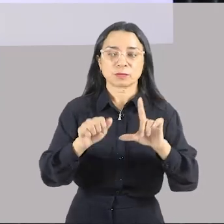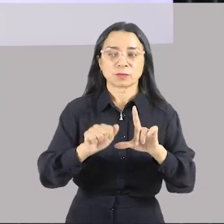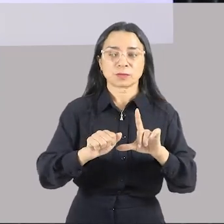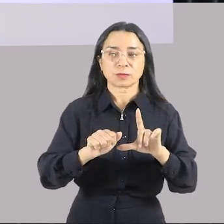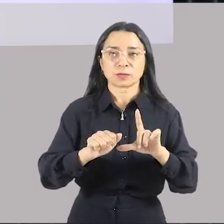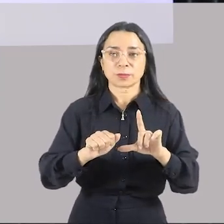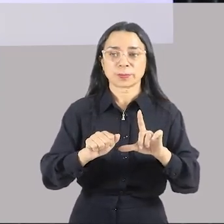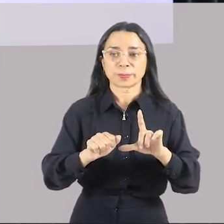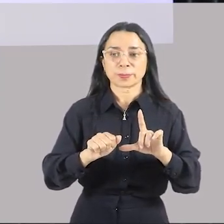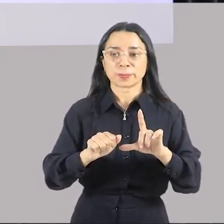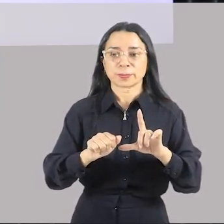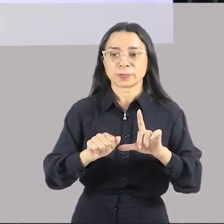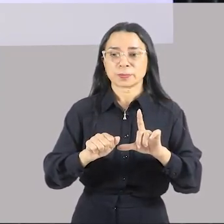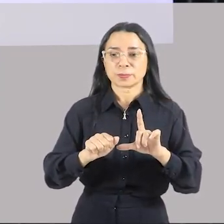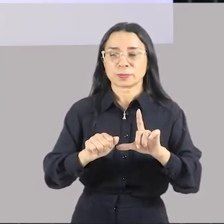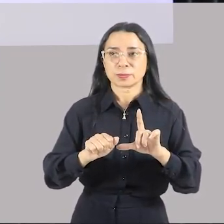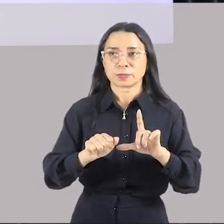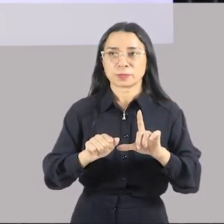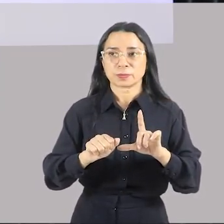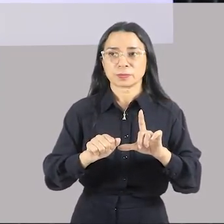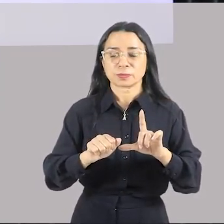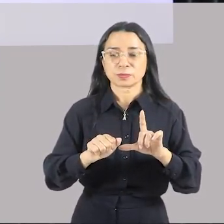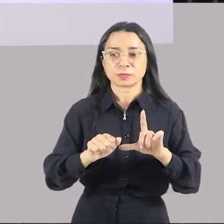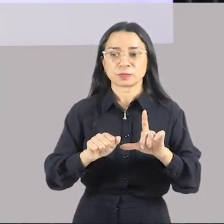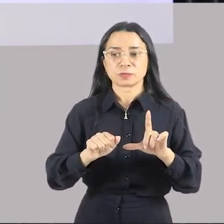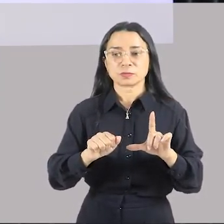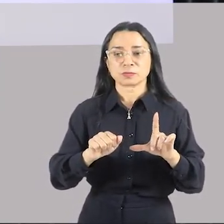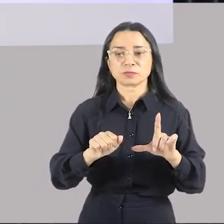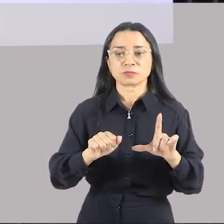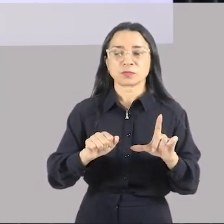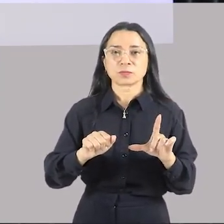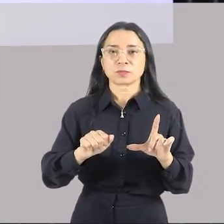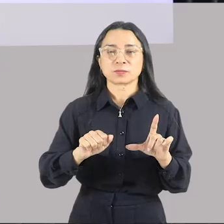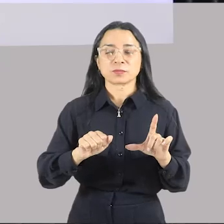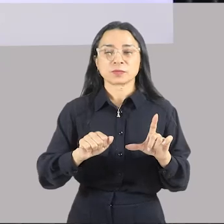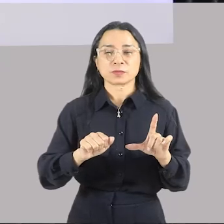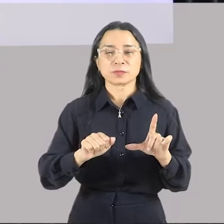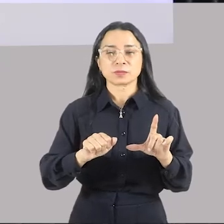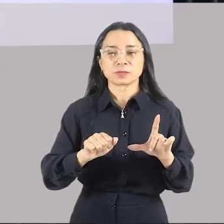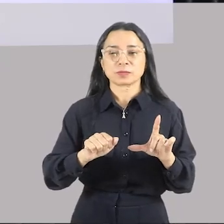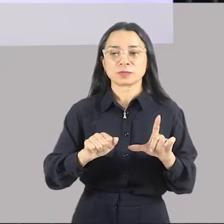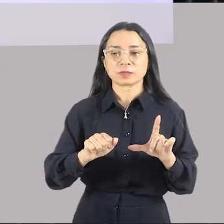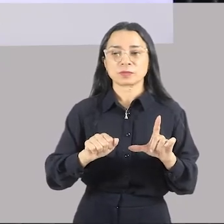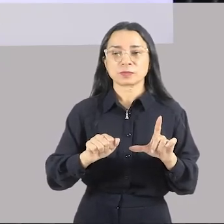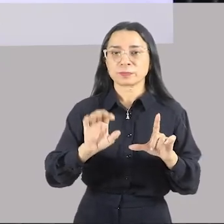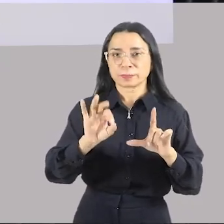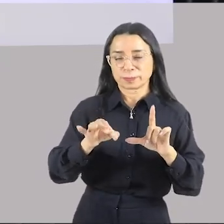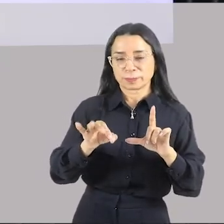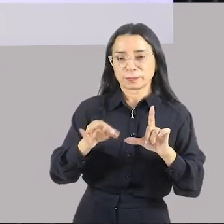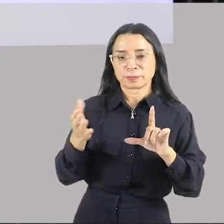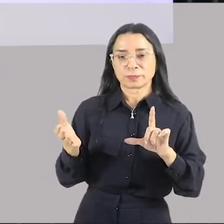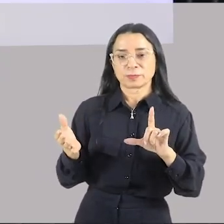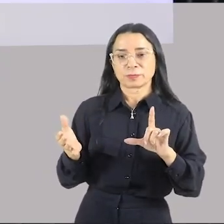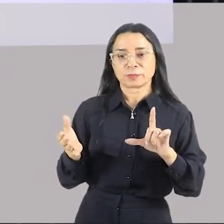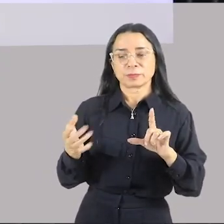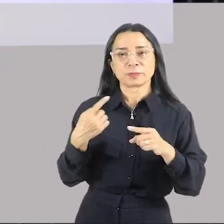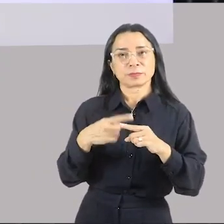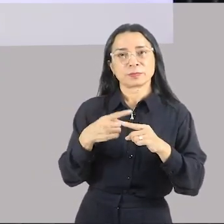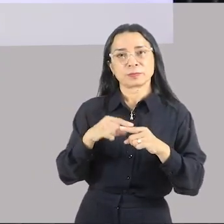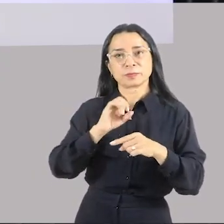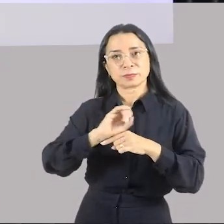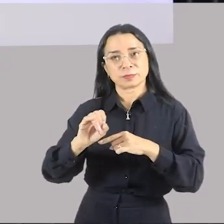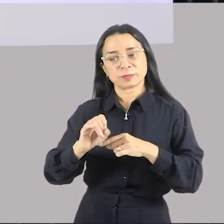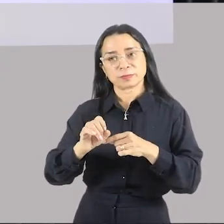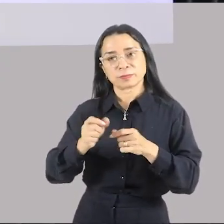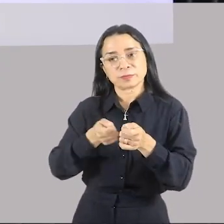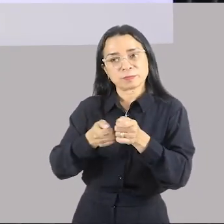Ele contesta a neutralidade dos mecanismos midiáticos, correto? Correto. Porque se a